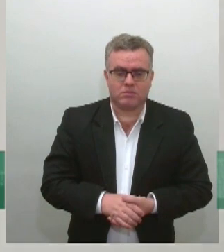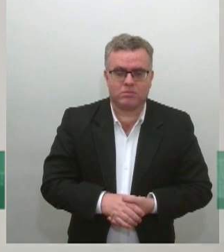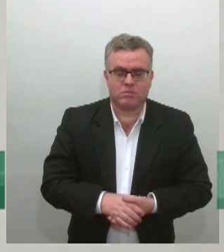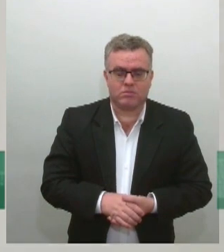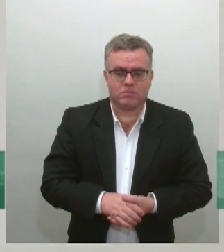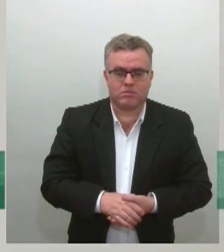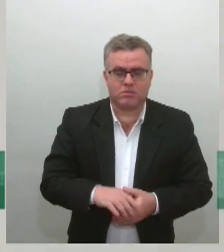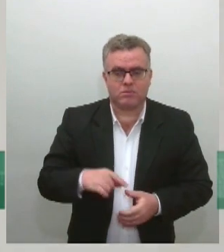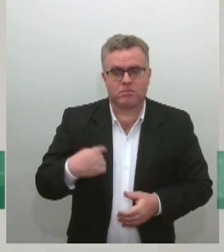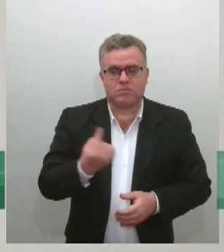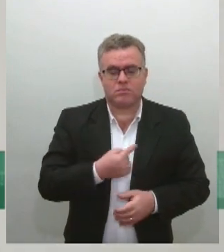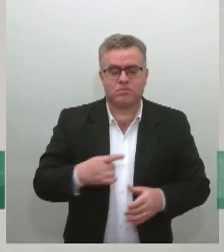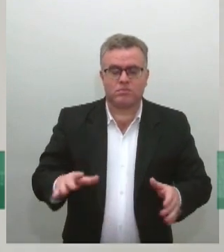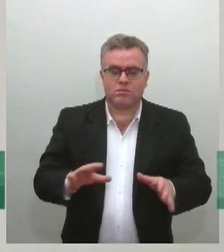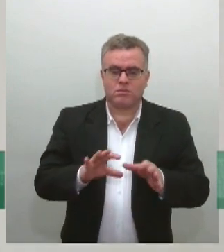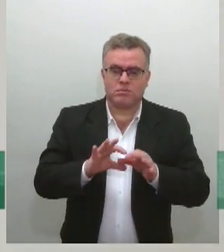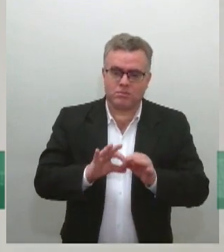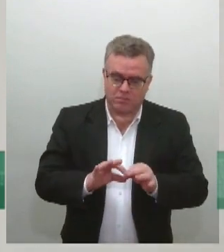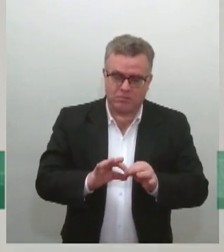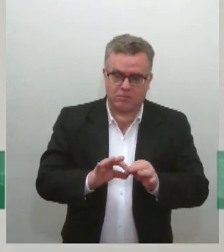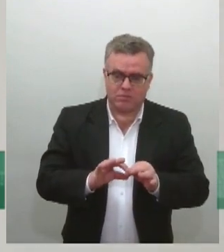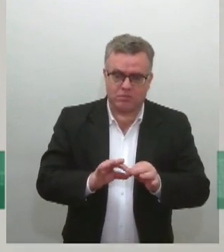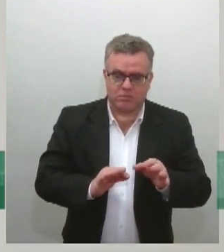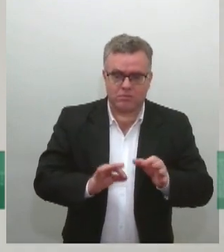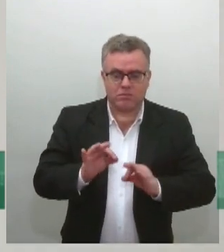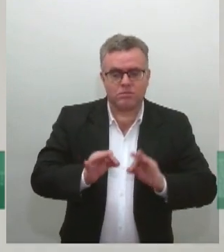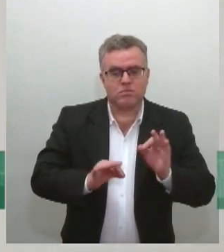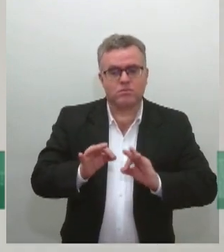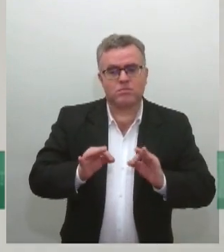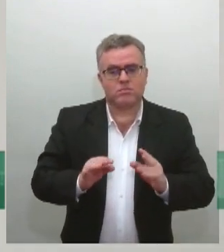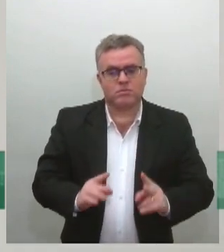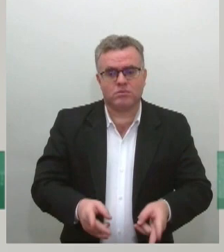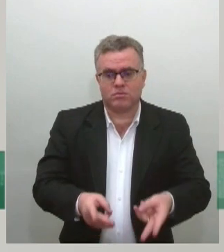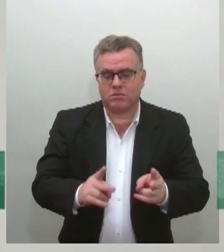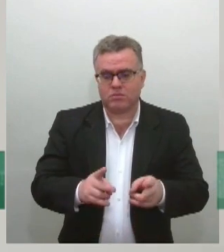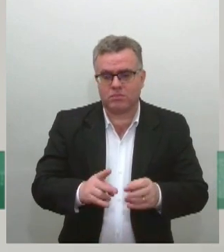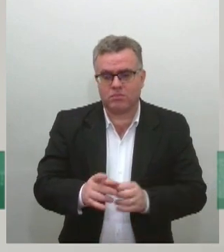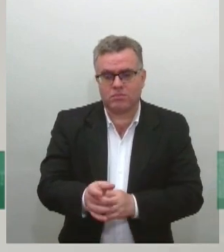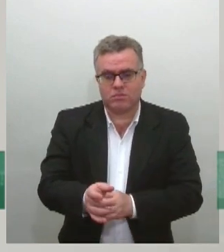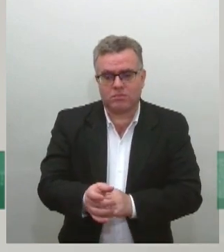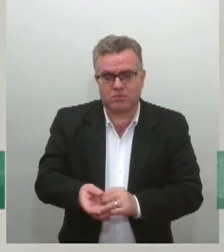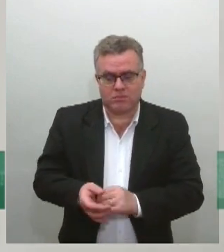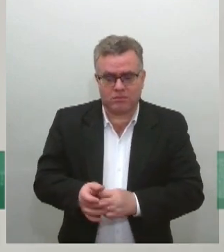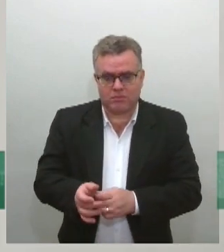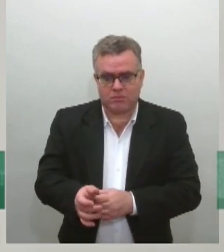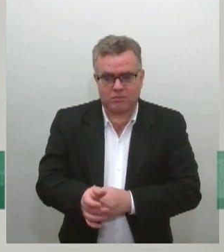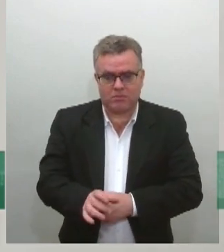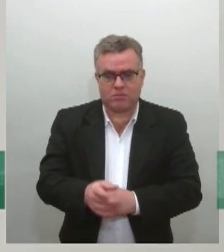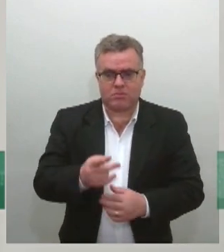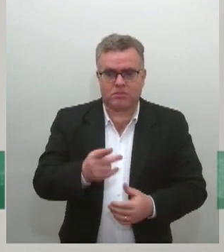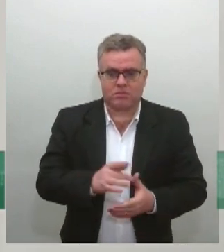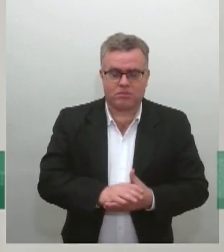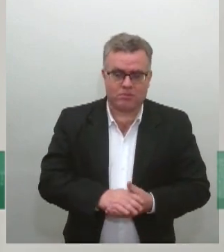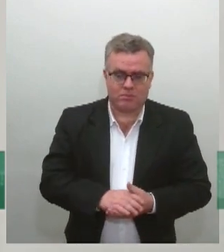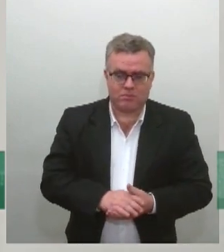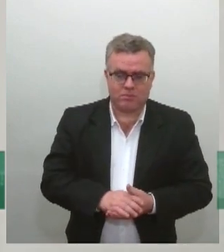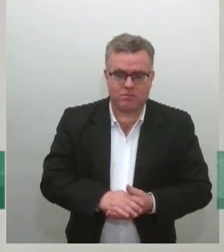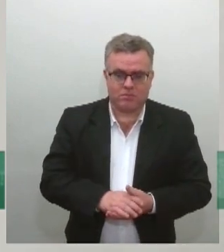estadual na implementação desses conselhos municipais. Essa é uma grande deficiência do estado de Sergipe, e a gente